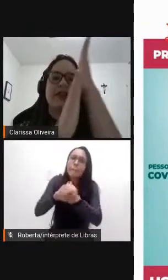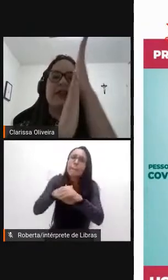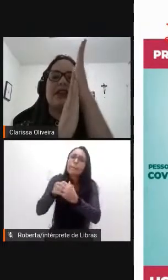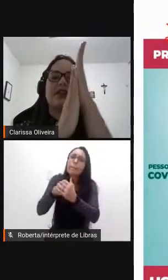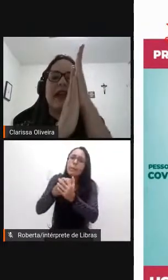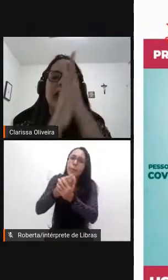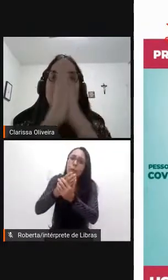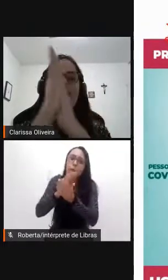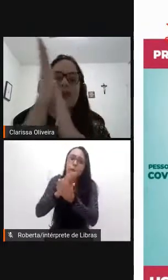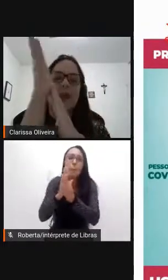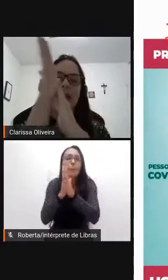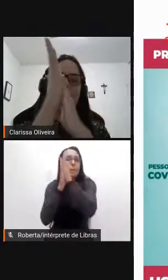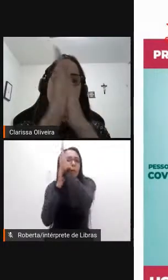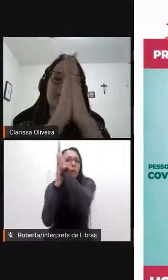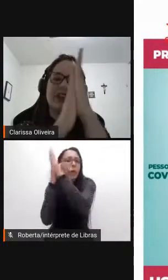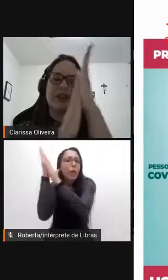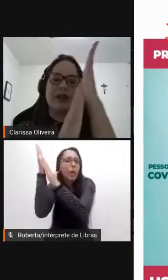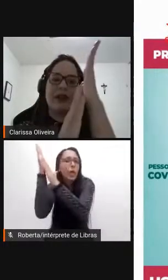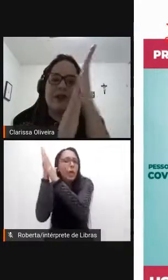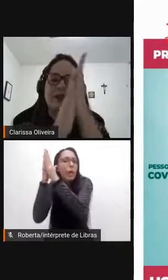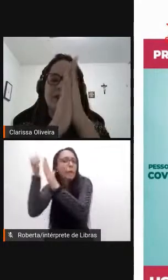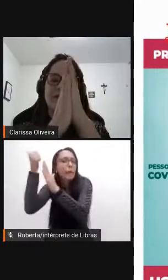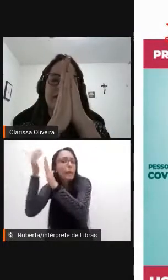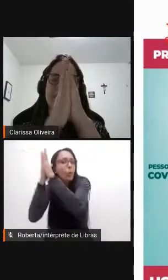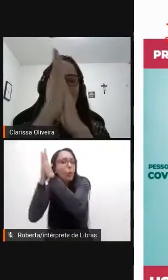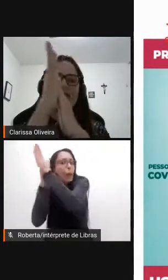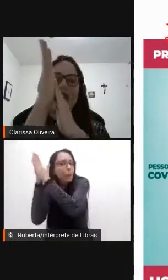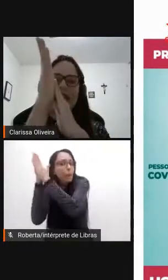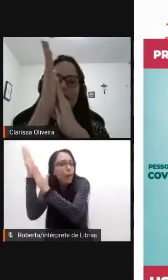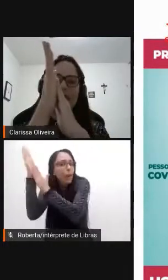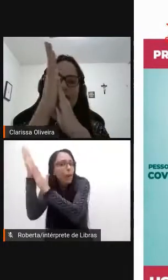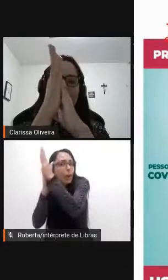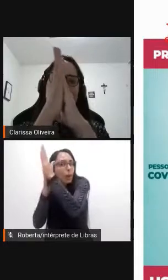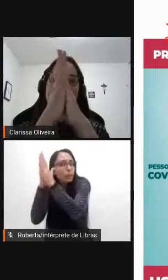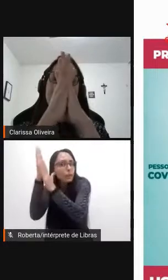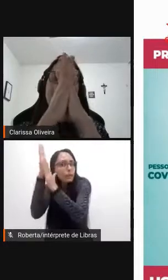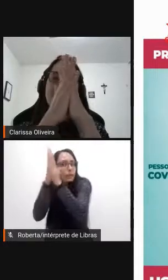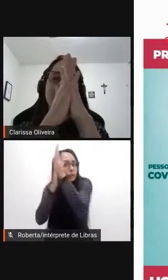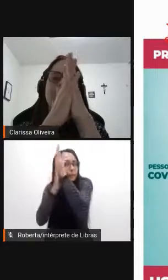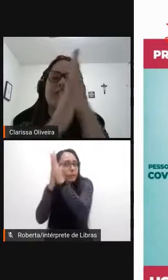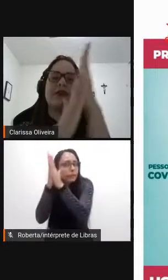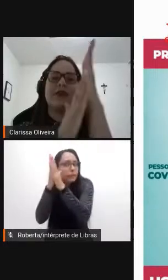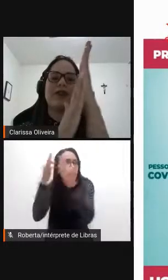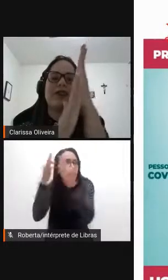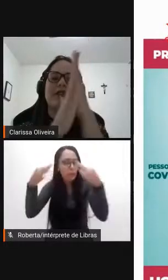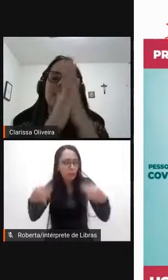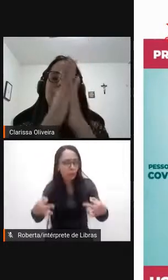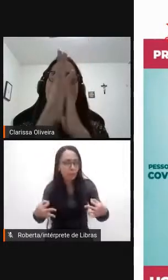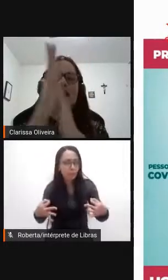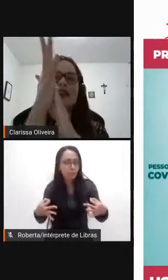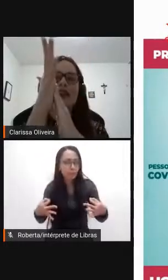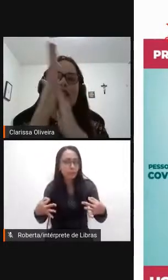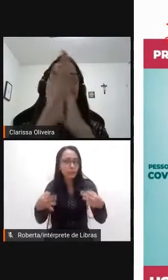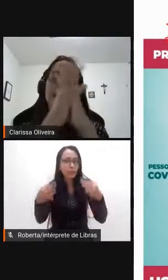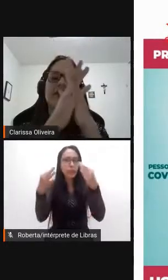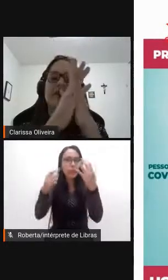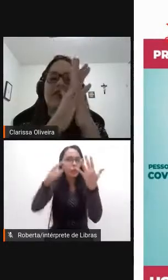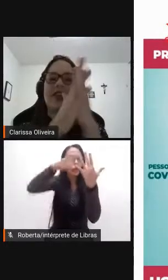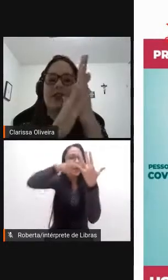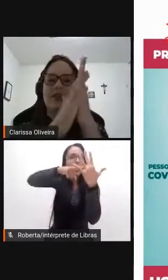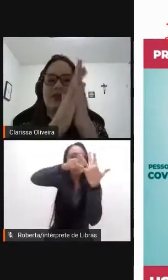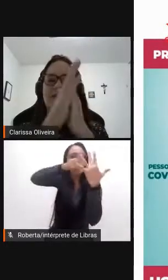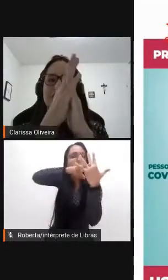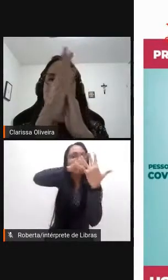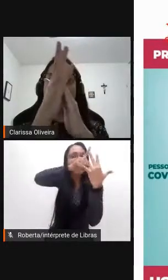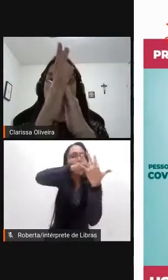faz? Esfrega nas palmas das mãos. Esfreguei. Aí eu vou abrindo os meus dedos e jogando aqui já entre